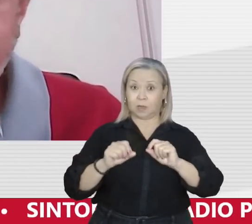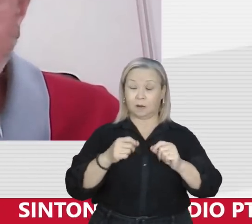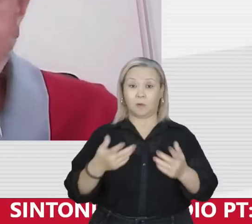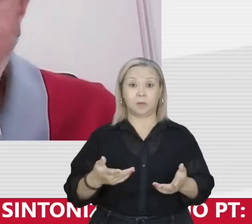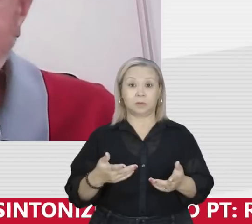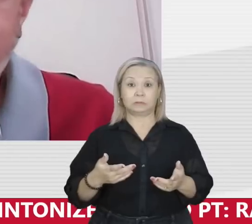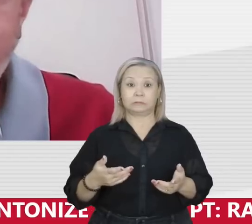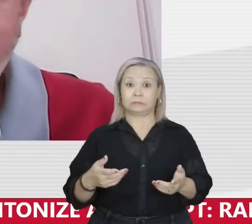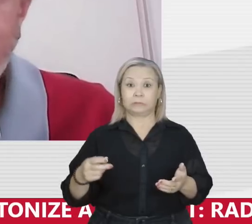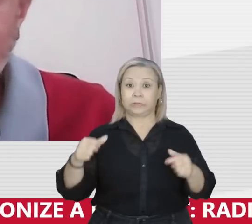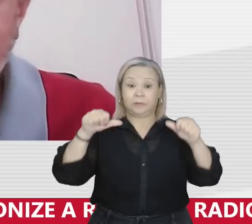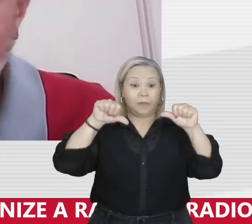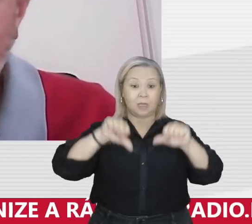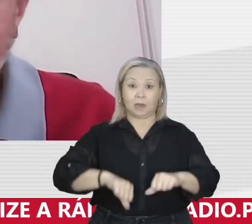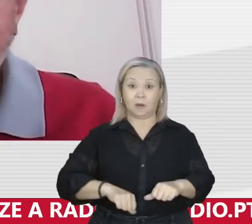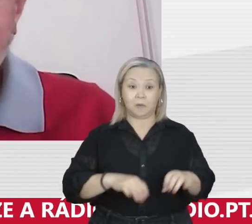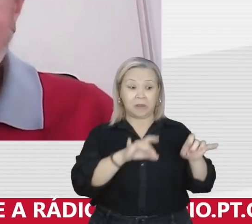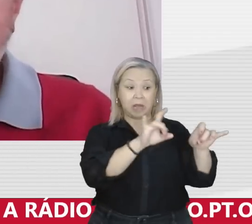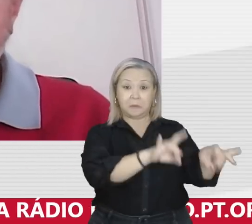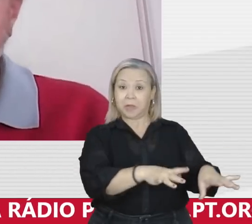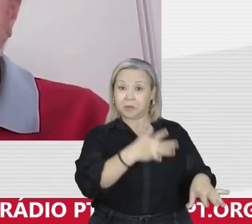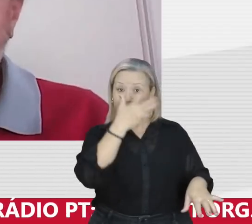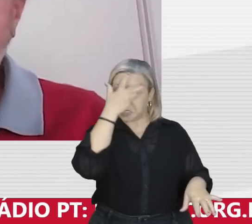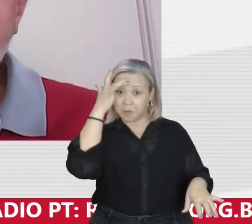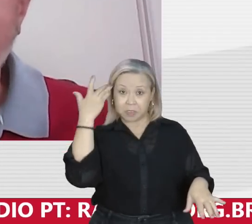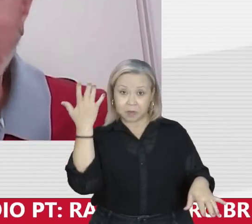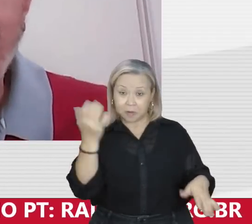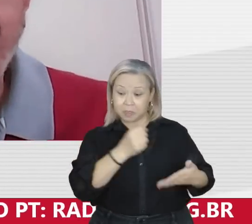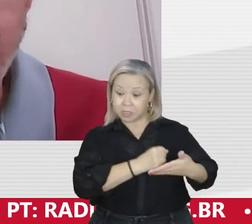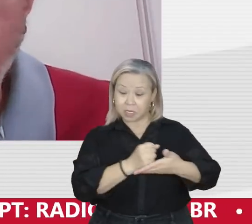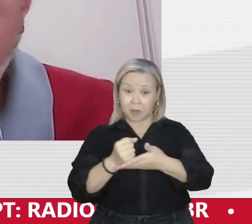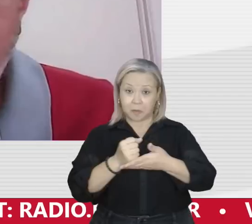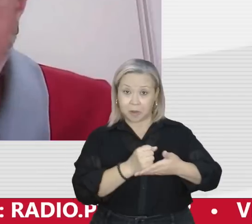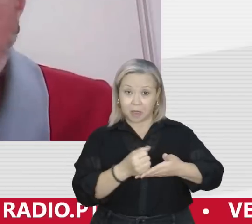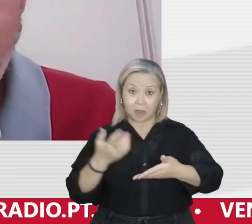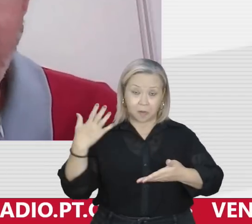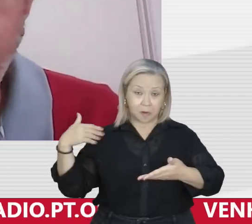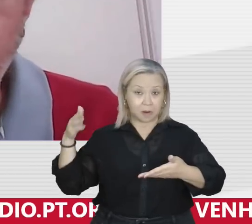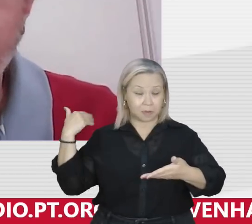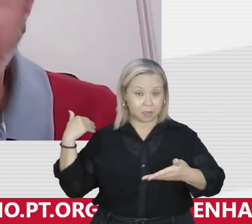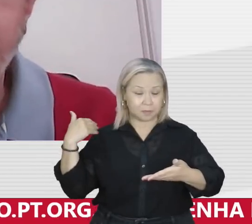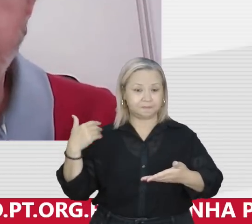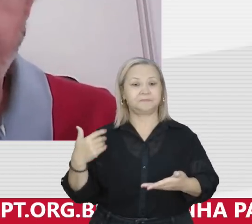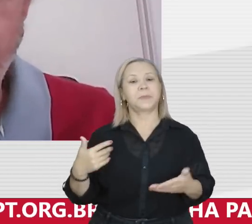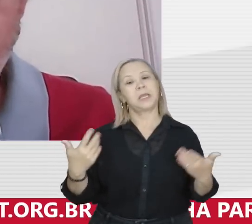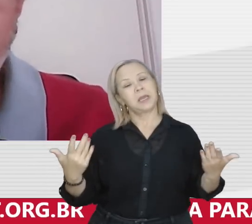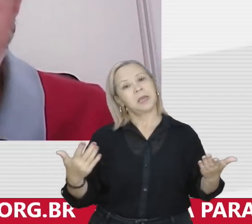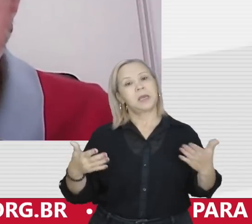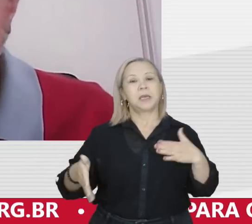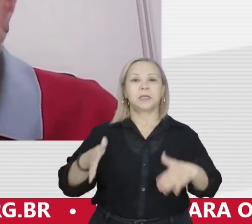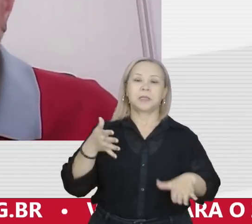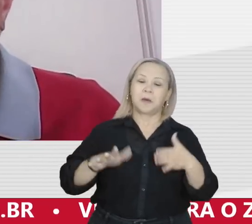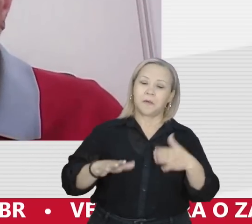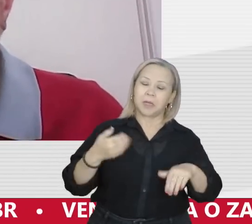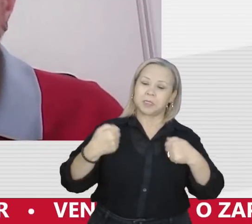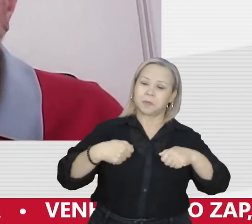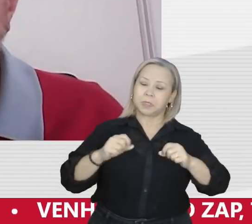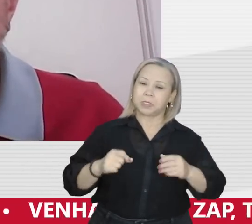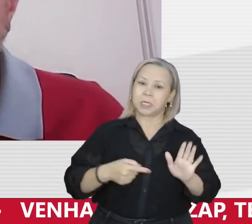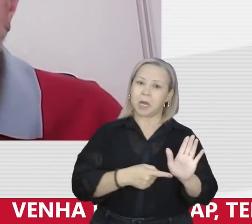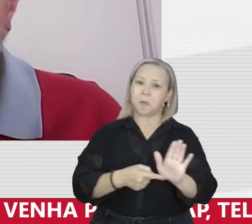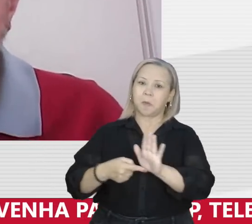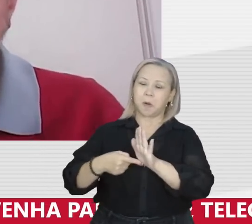desassocia, né? Deixa as pessoas ao léu. Então, ele precisava, talvez, dar uma demonstração pública de